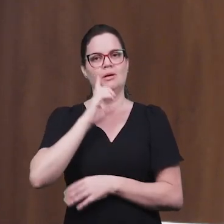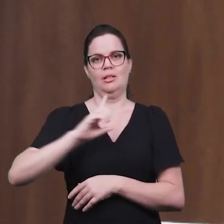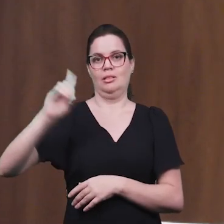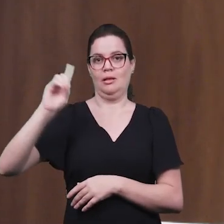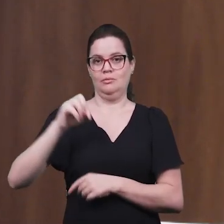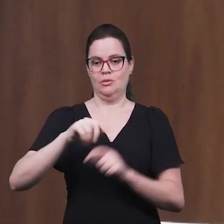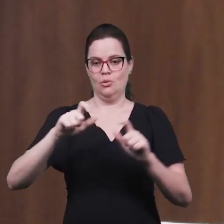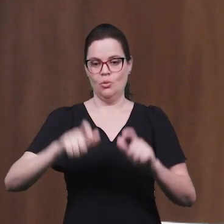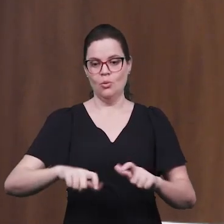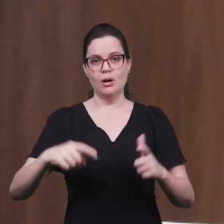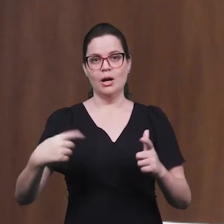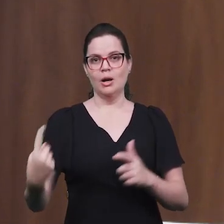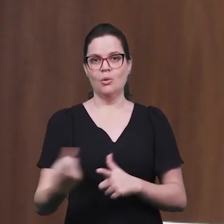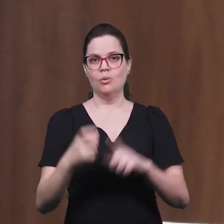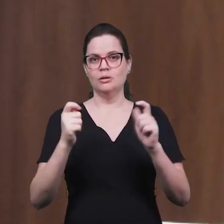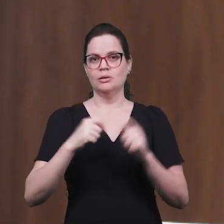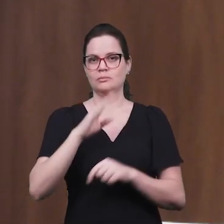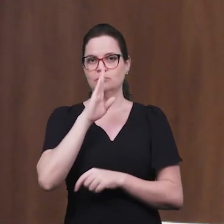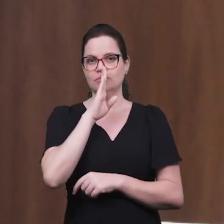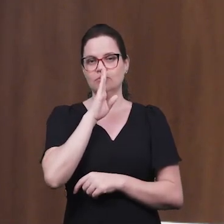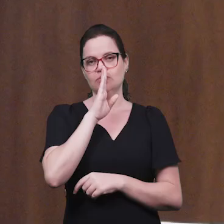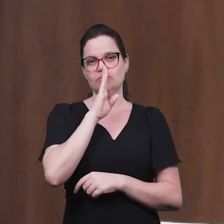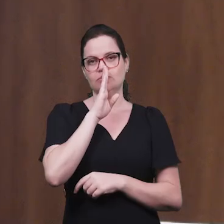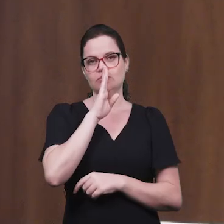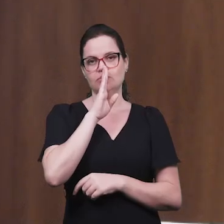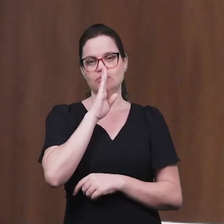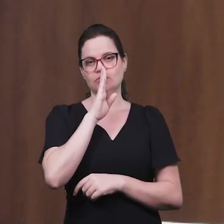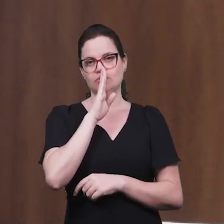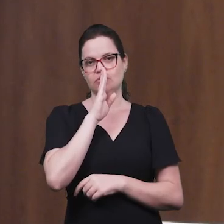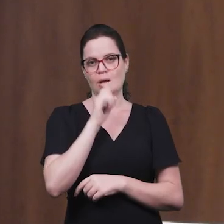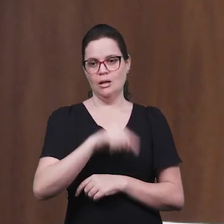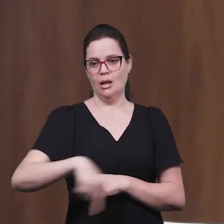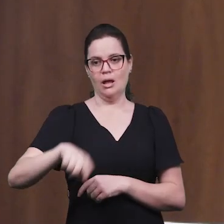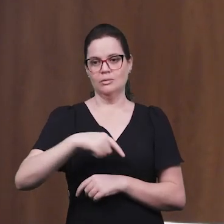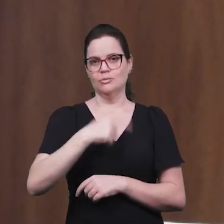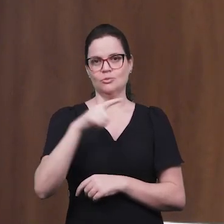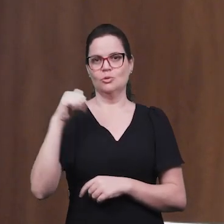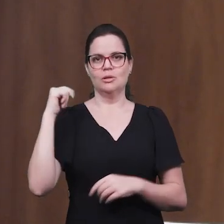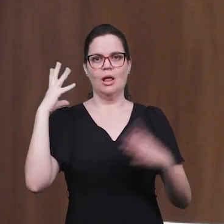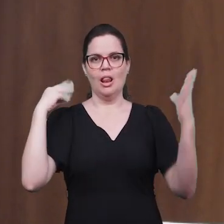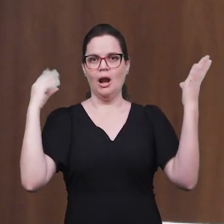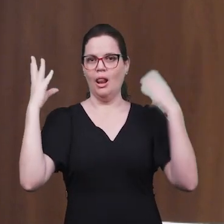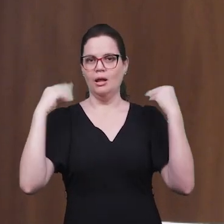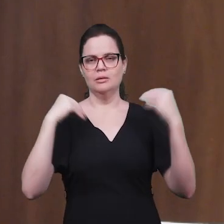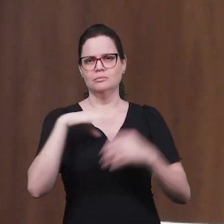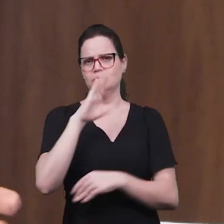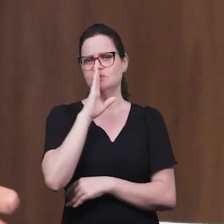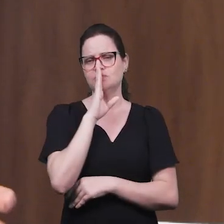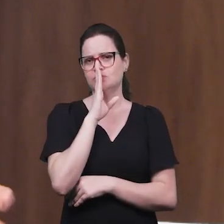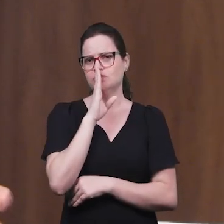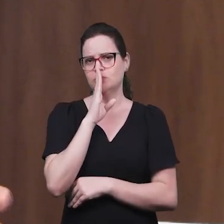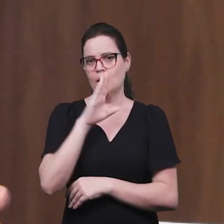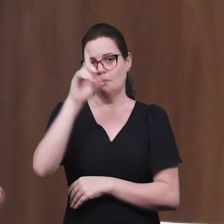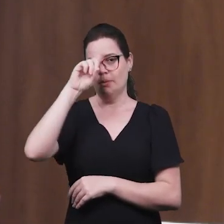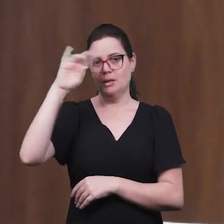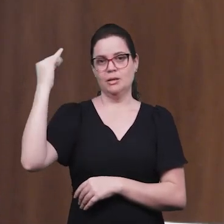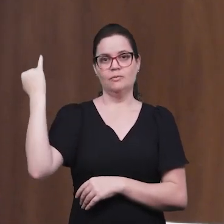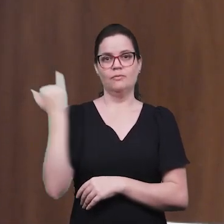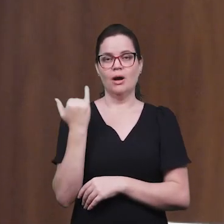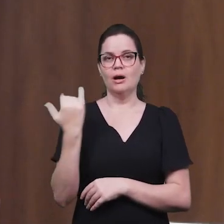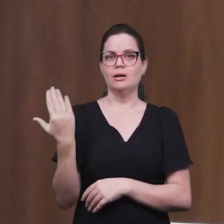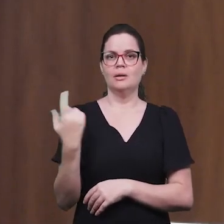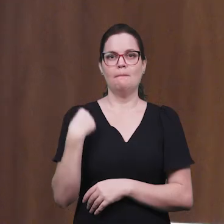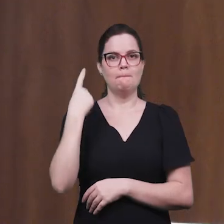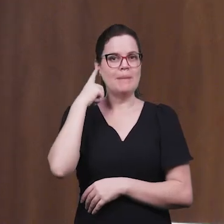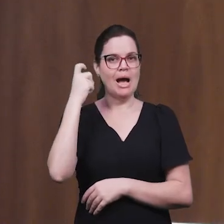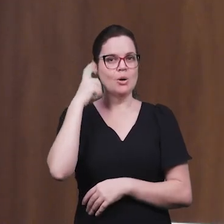lugar suficientemente silencioso para você poder ouvir a palavra de Deus. Não tem as agitações e o